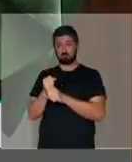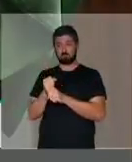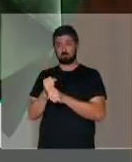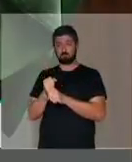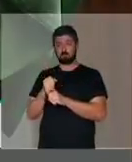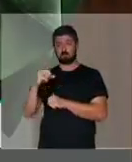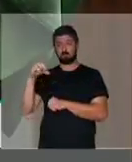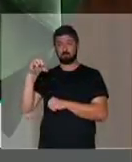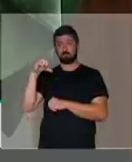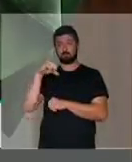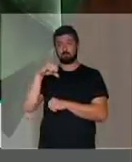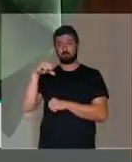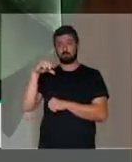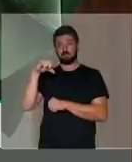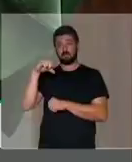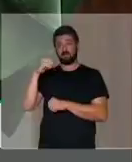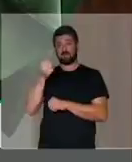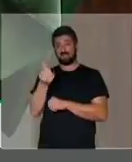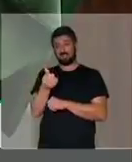aproximadamente